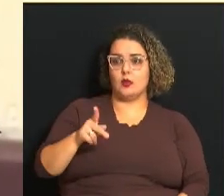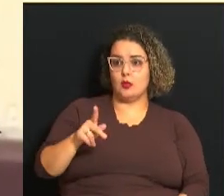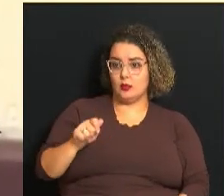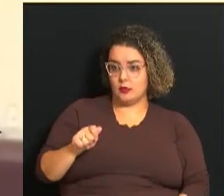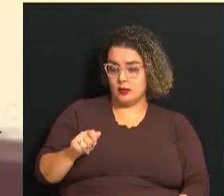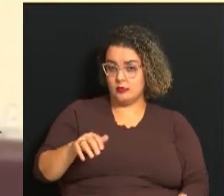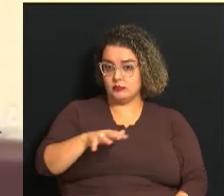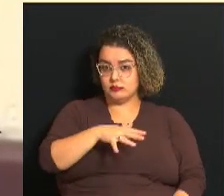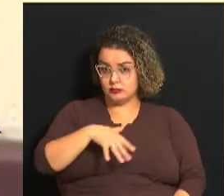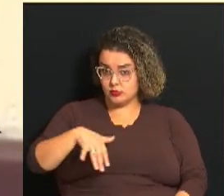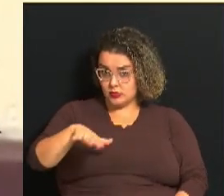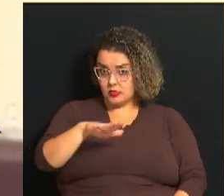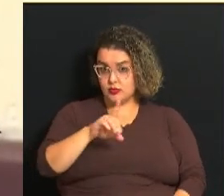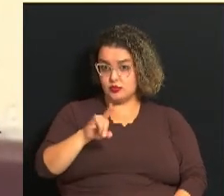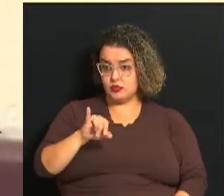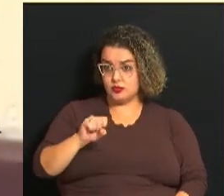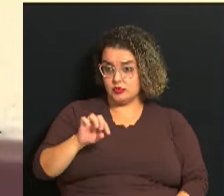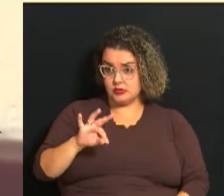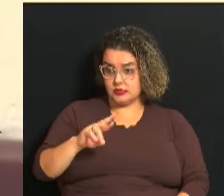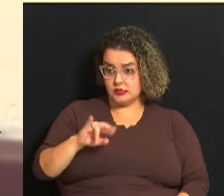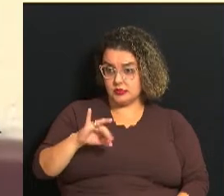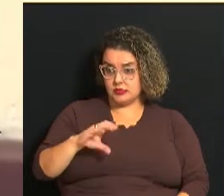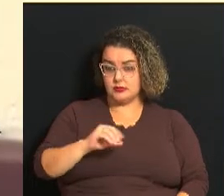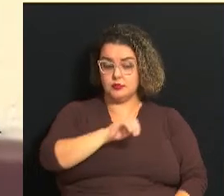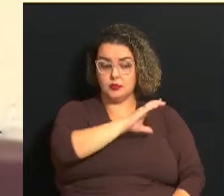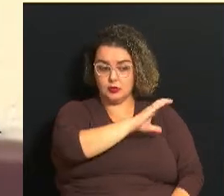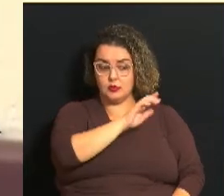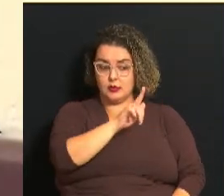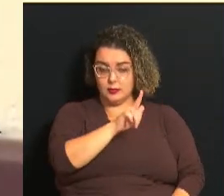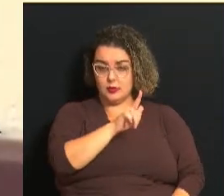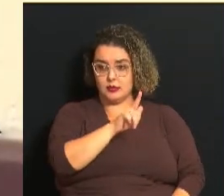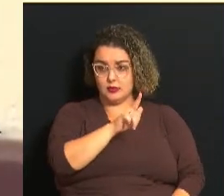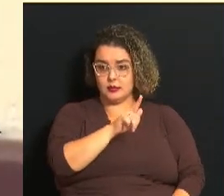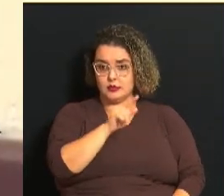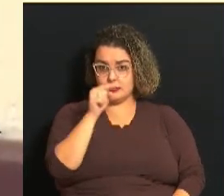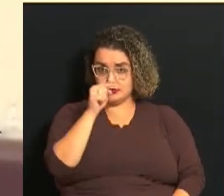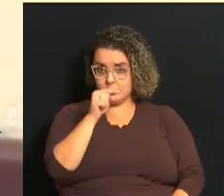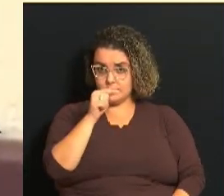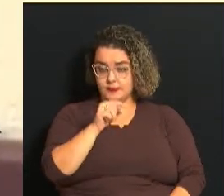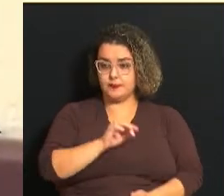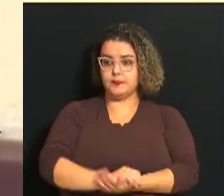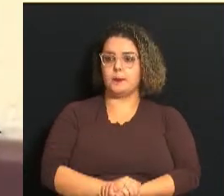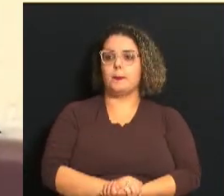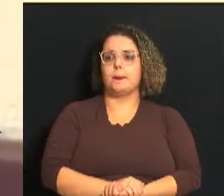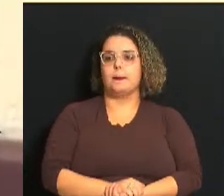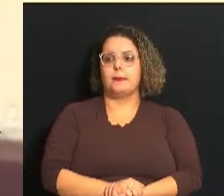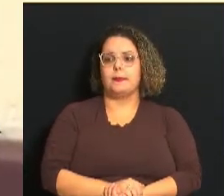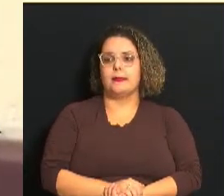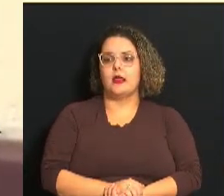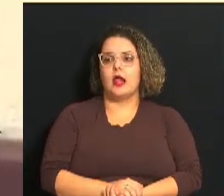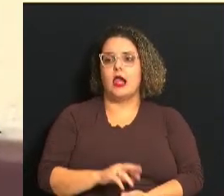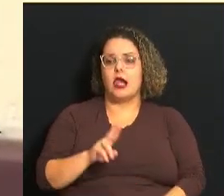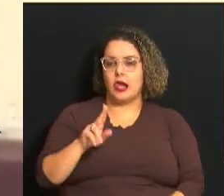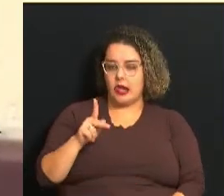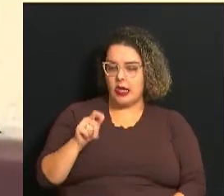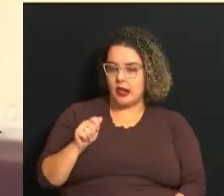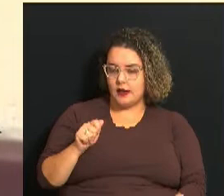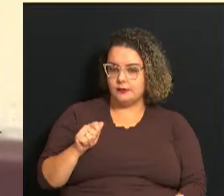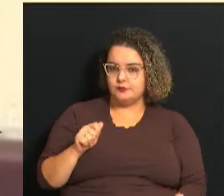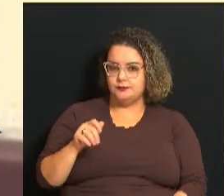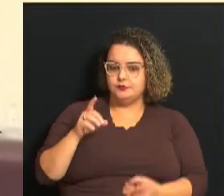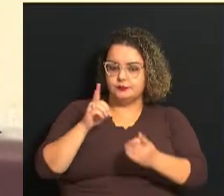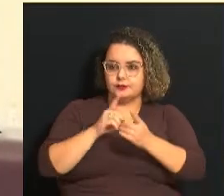região de um distrito que é lá no distrito do Campo Grande por exemplo uma Upa que atende um